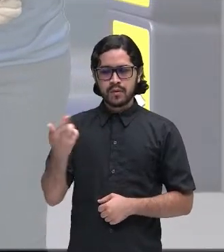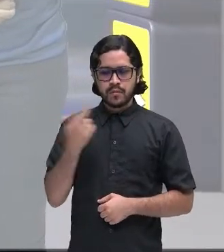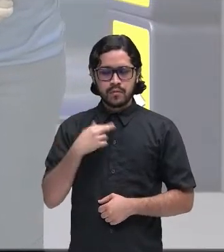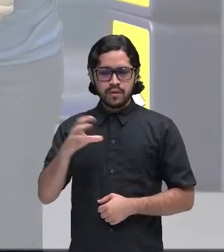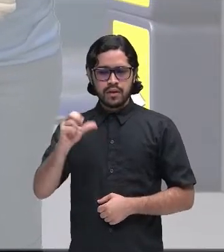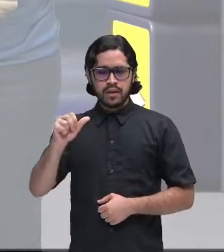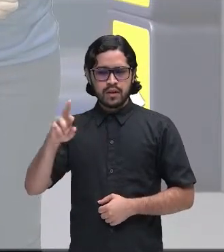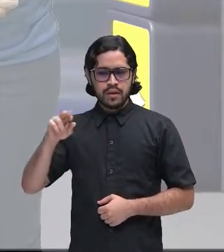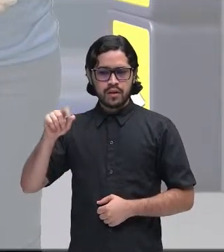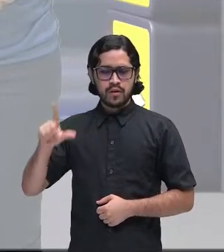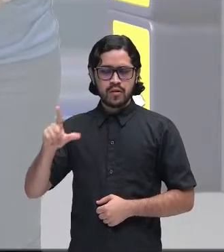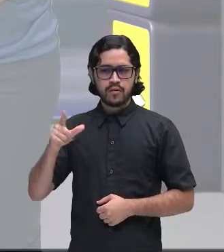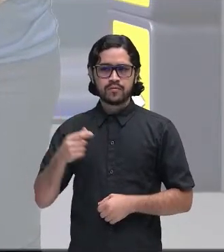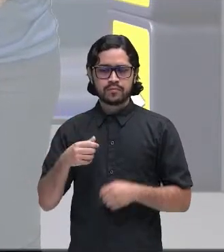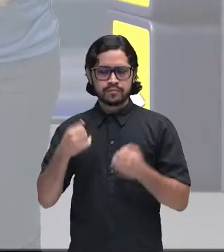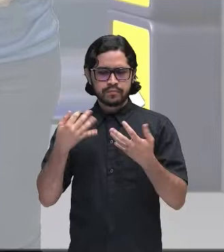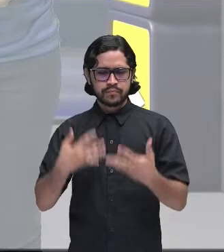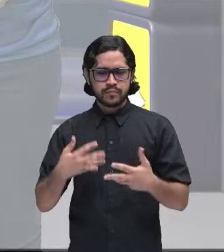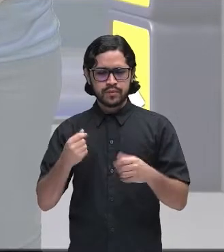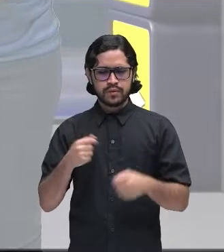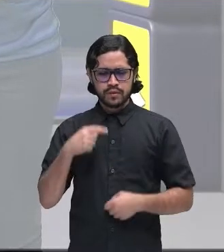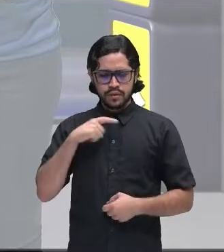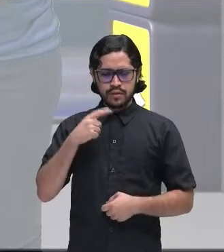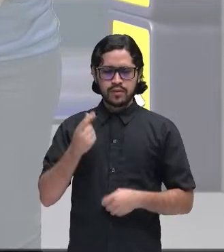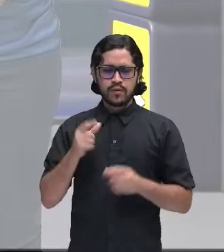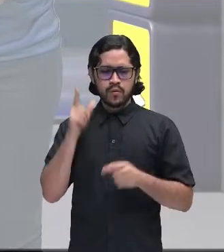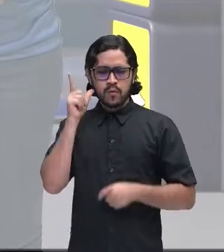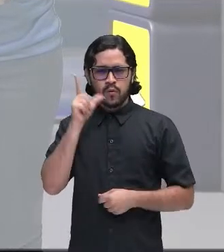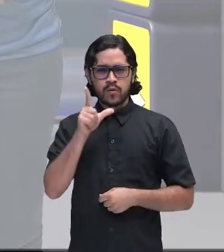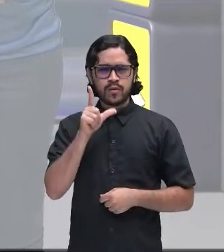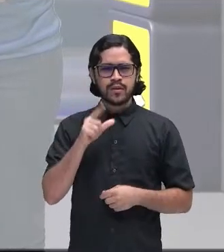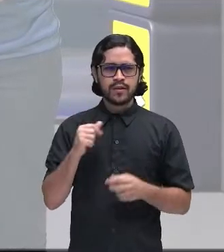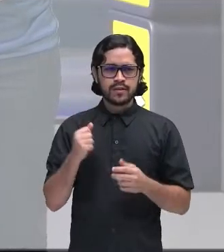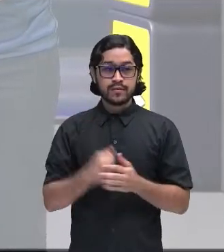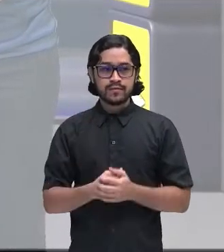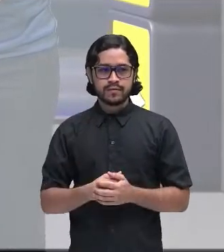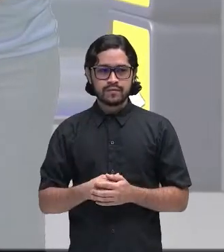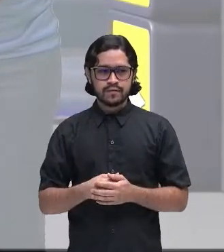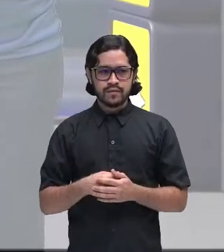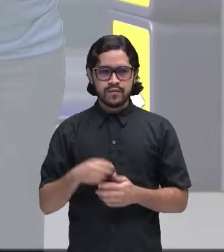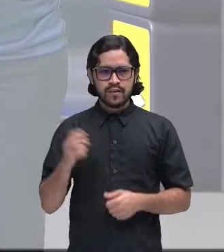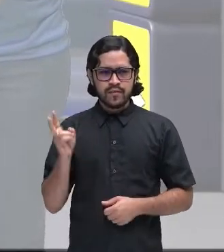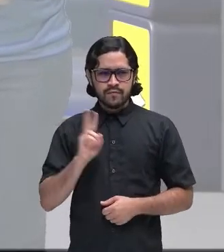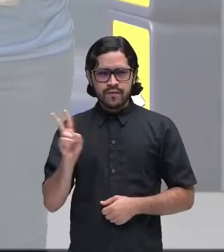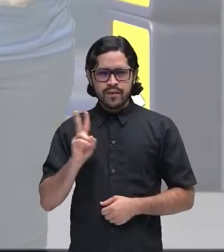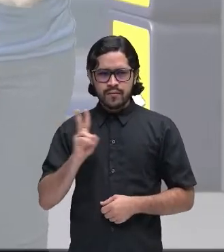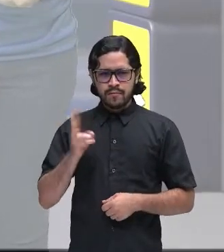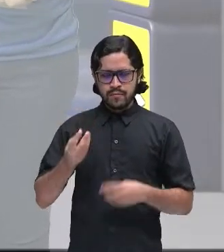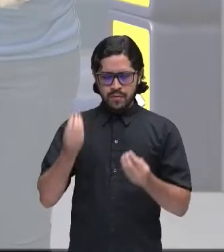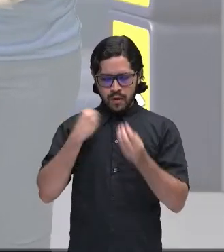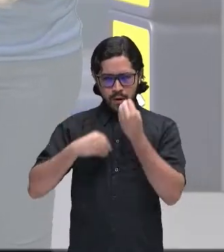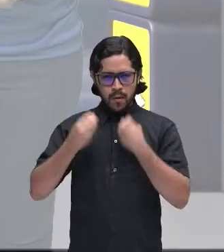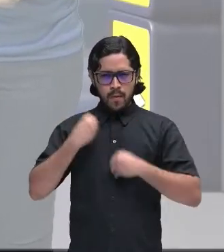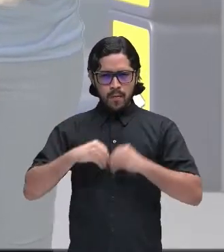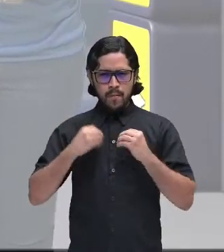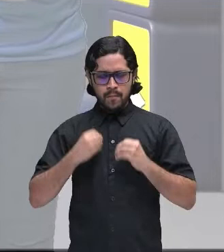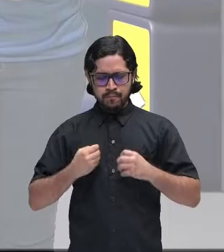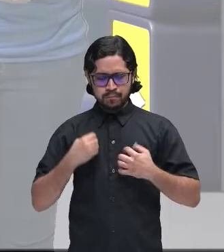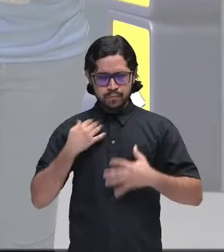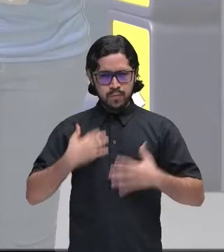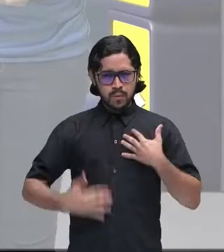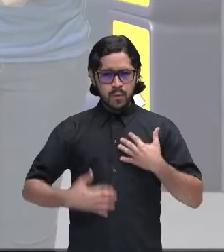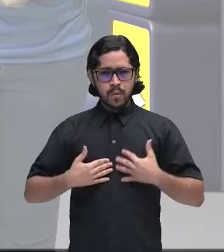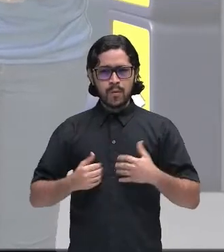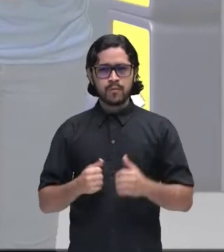Carol? Favorecer a melhor distribuição das vitaminas que o corpo precisa. Olha que perfeito, né? As